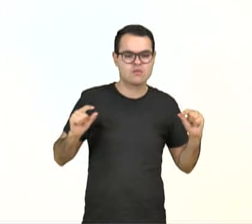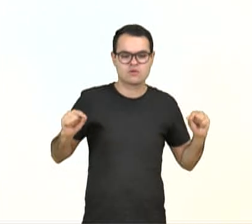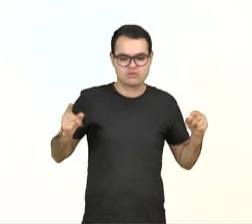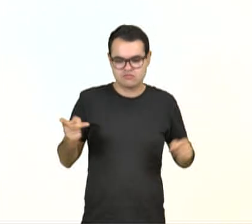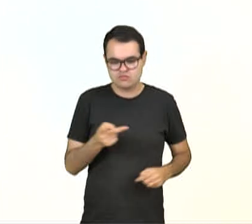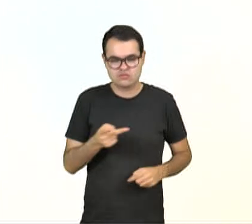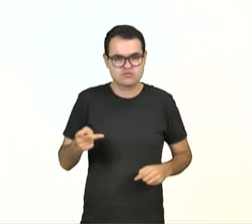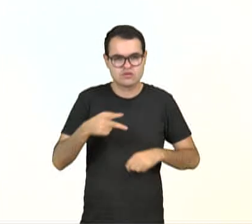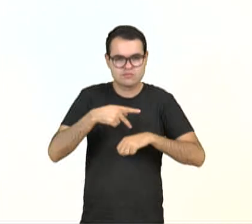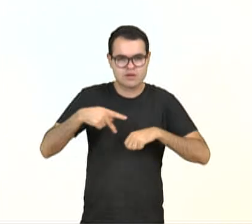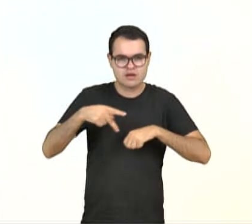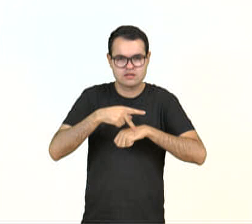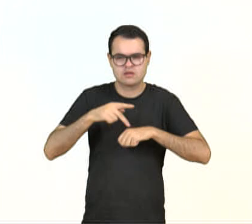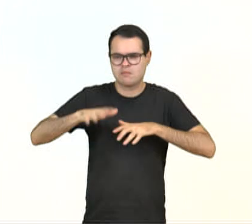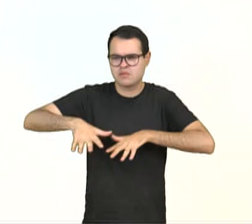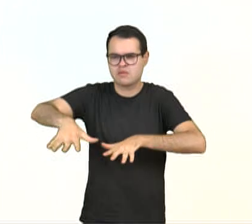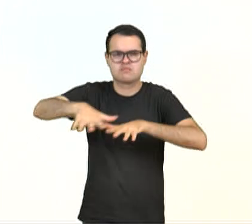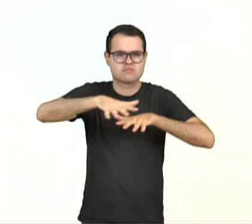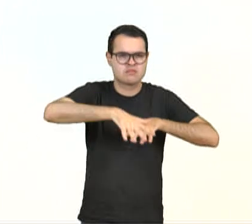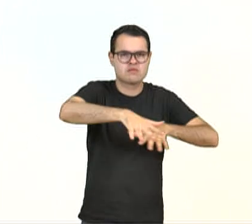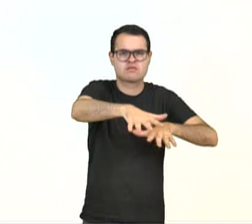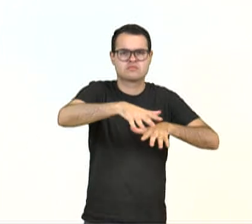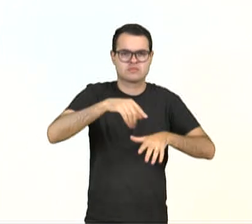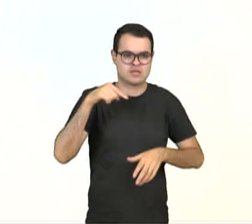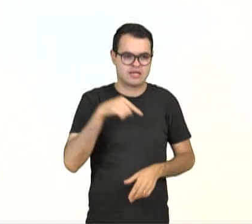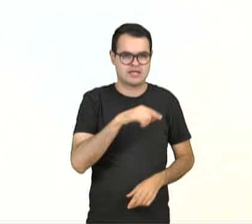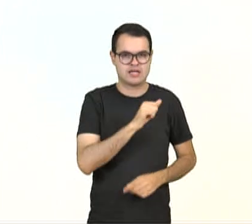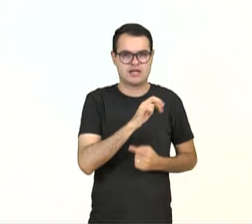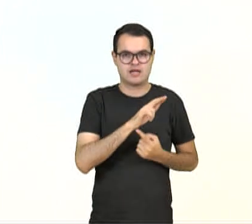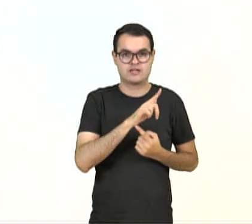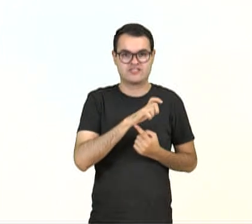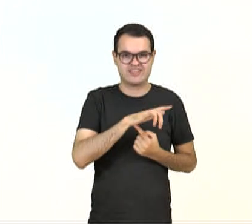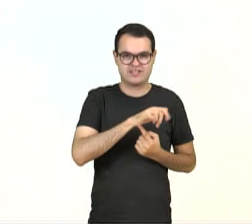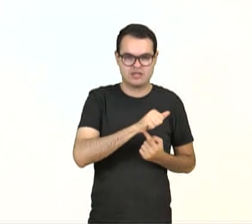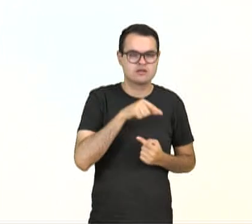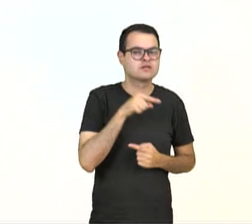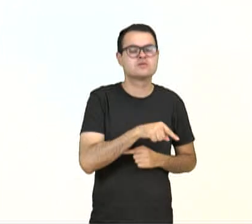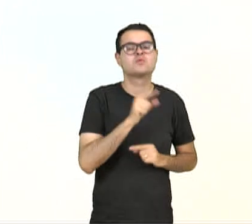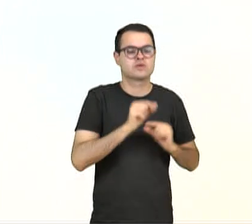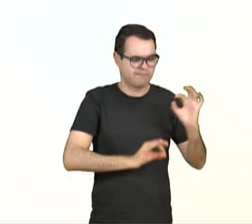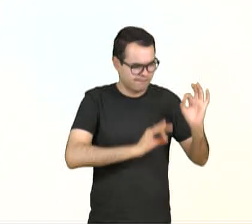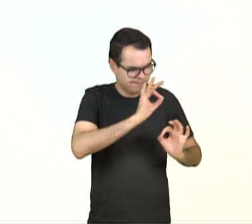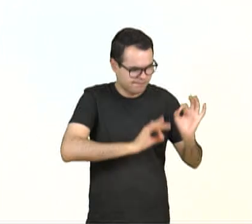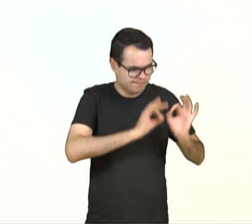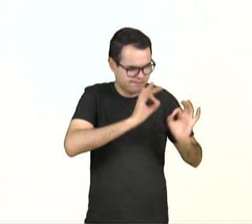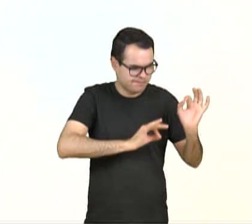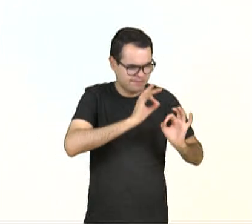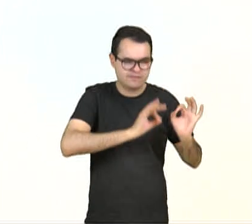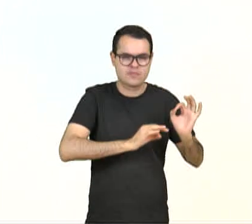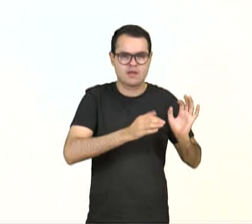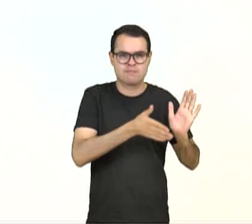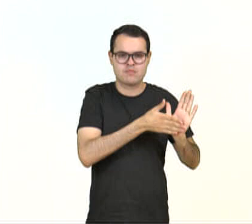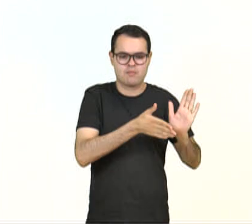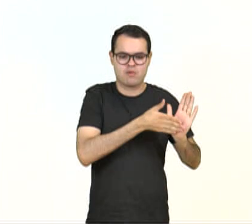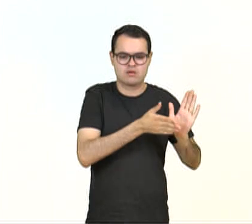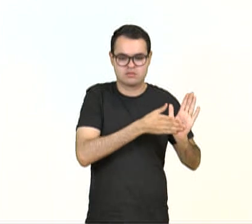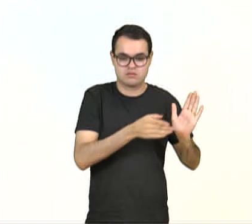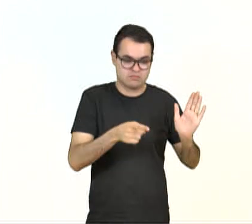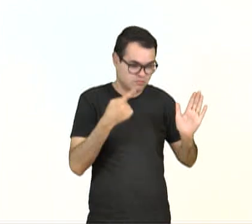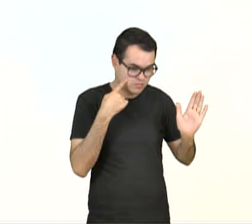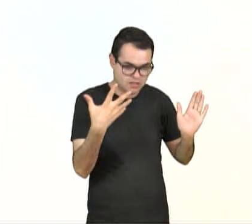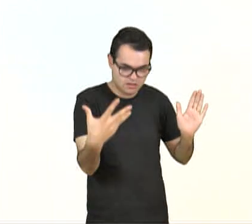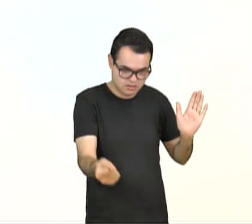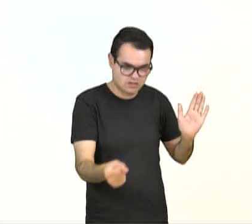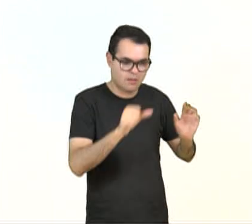públicas abalaram o governo da Argélia, que formulou propostas para mudar o